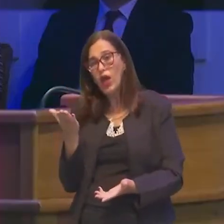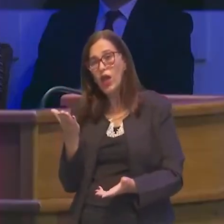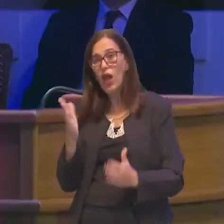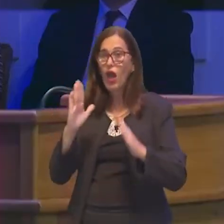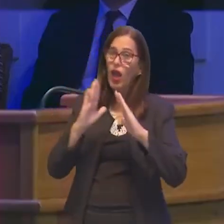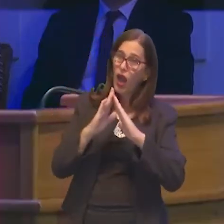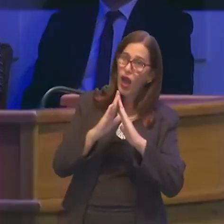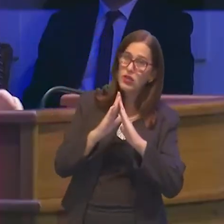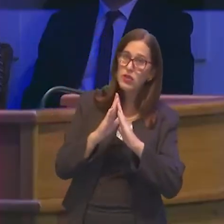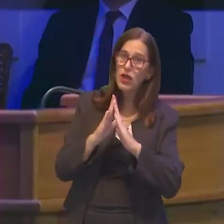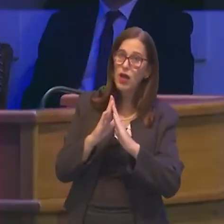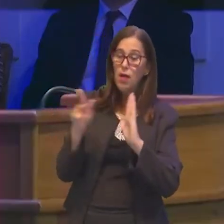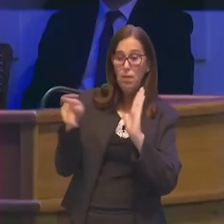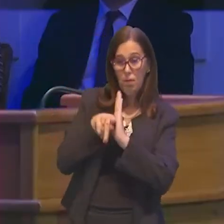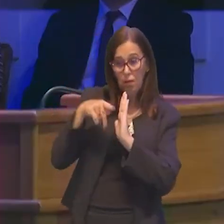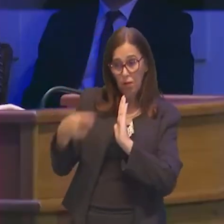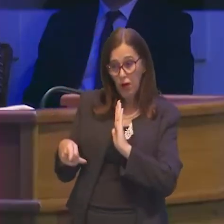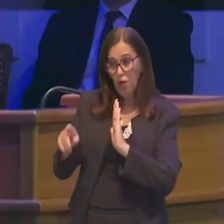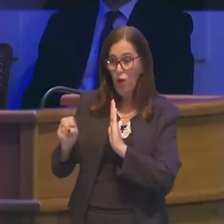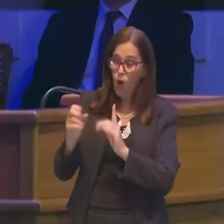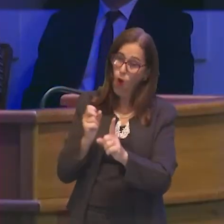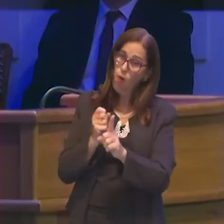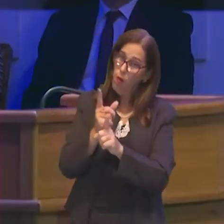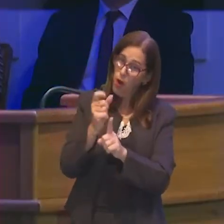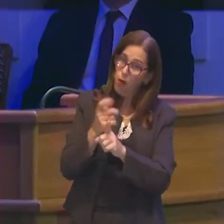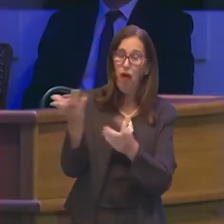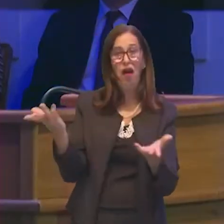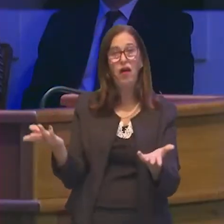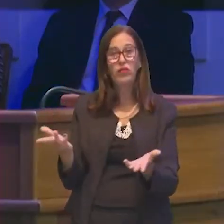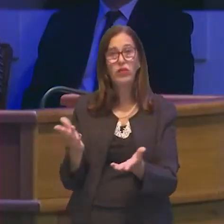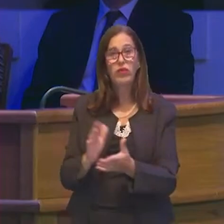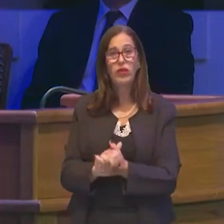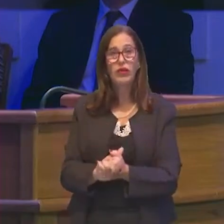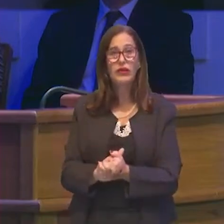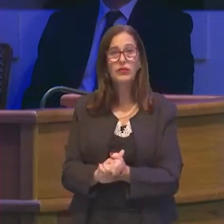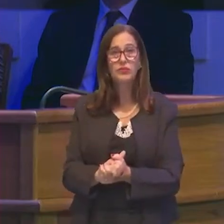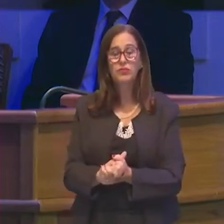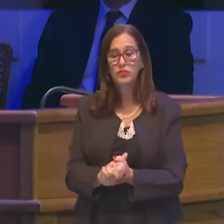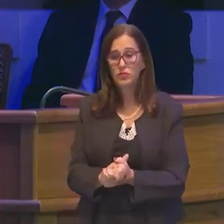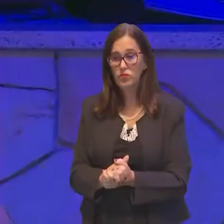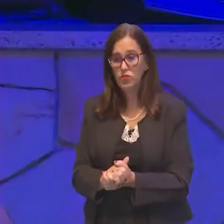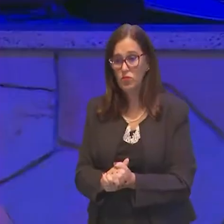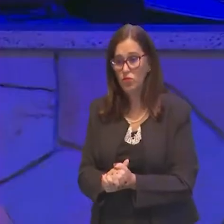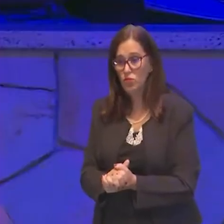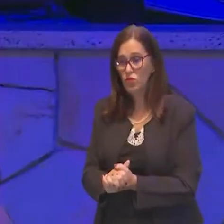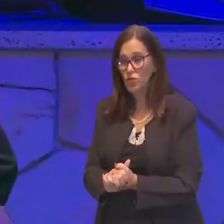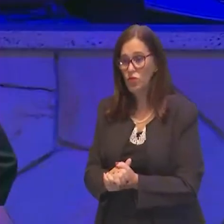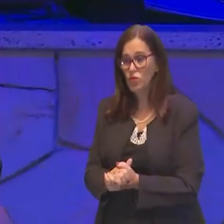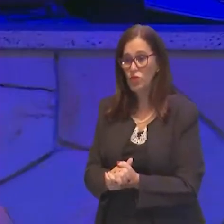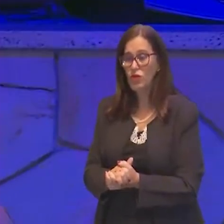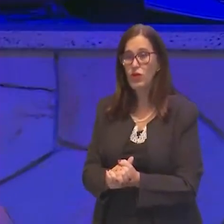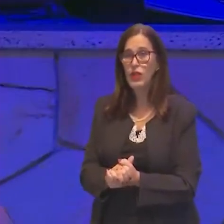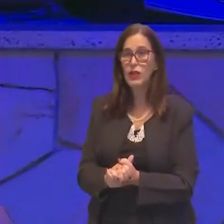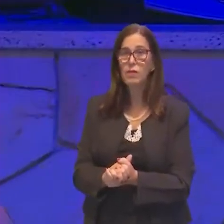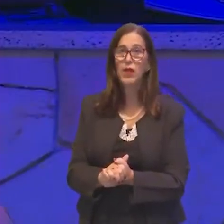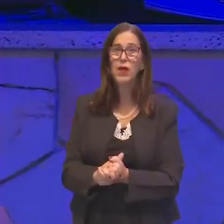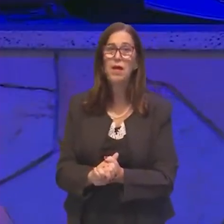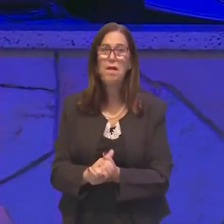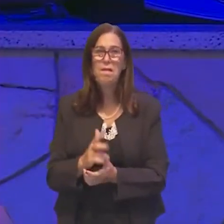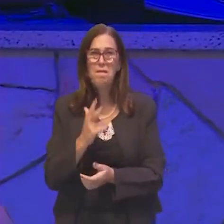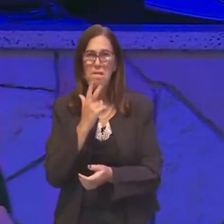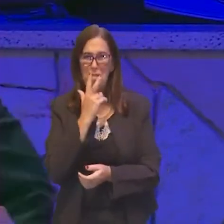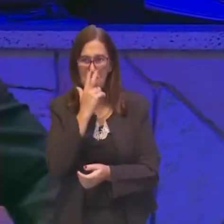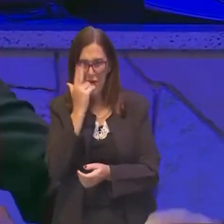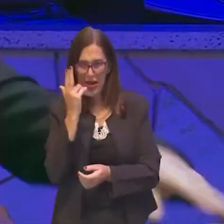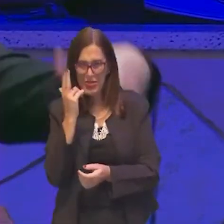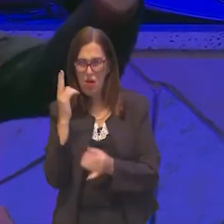também não é uma coisa pacífica, principalmente na economia. Alguns vão achar que é bobagem comprar